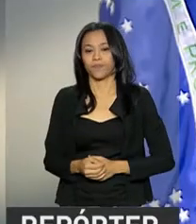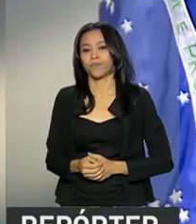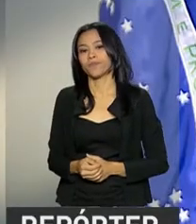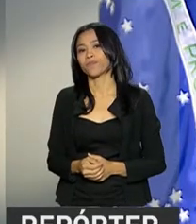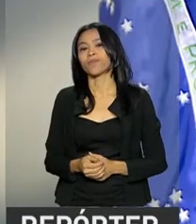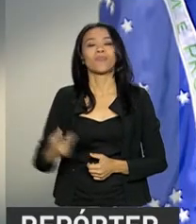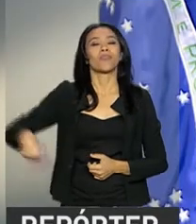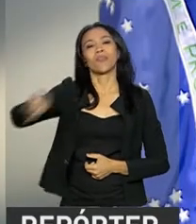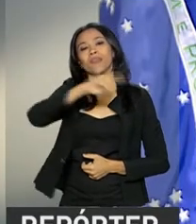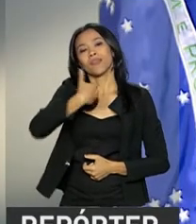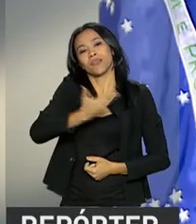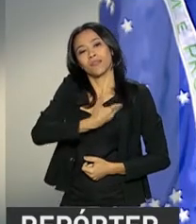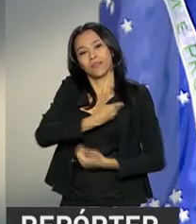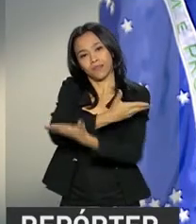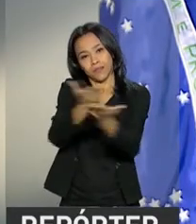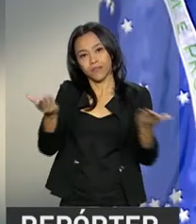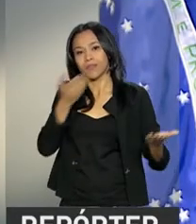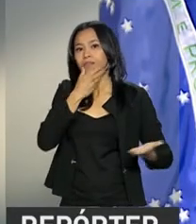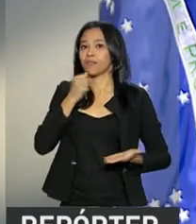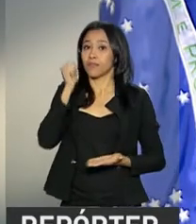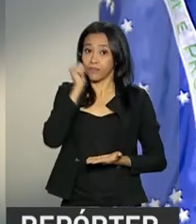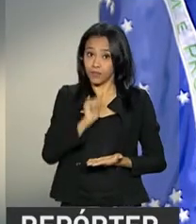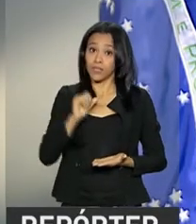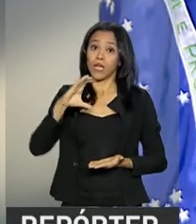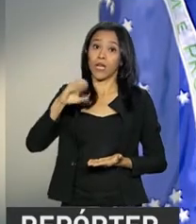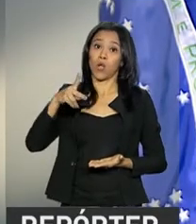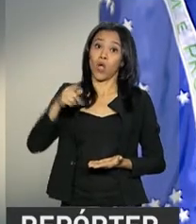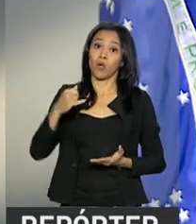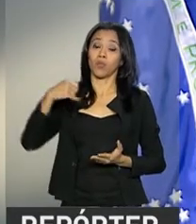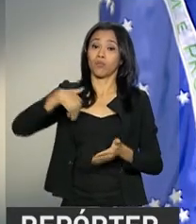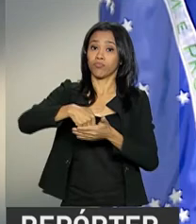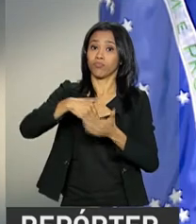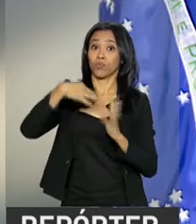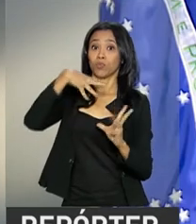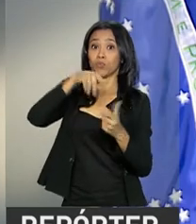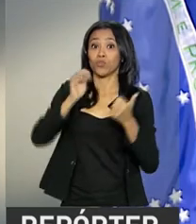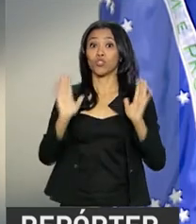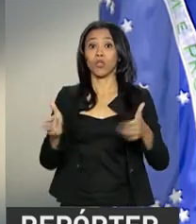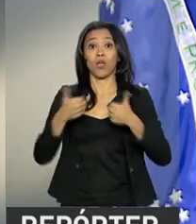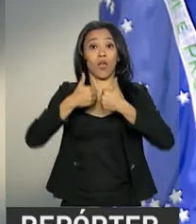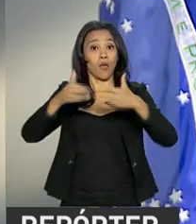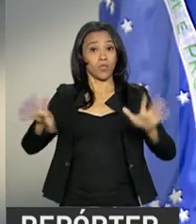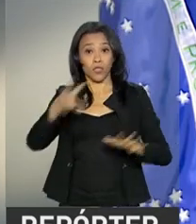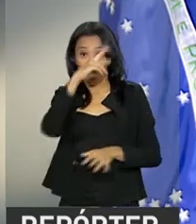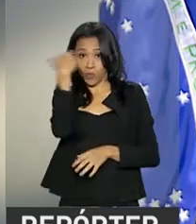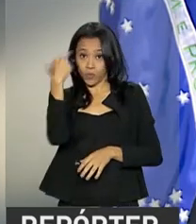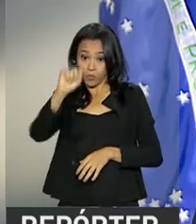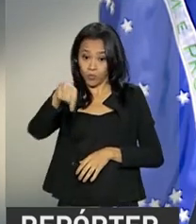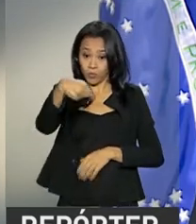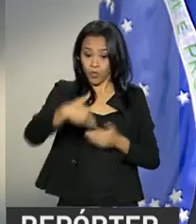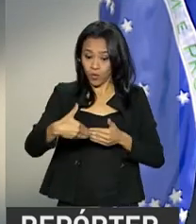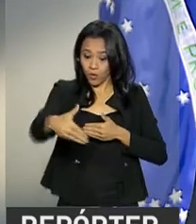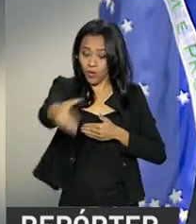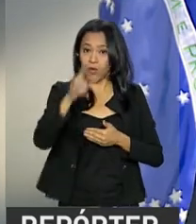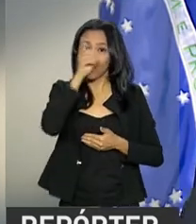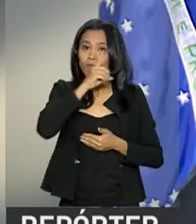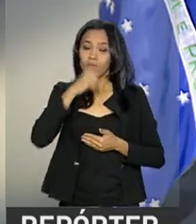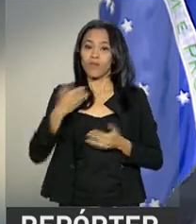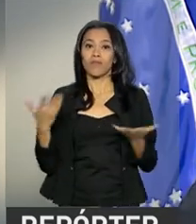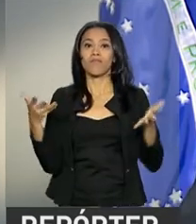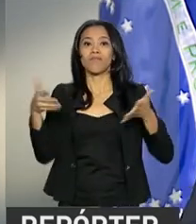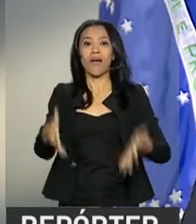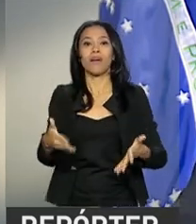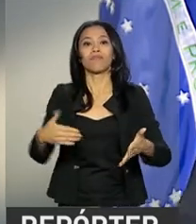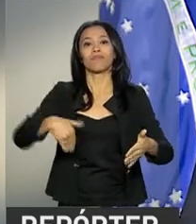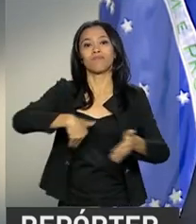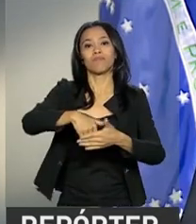Meus amigos, minhas amigas, a Copa do Mundo começou na Rússia. No próximo domingo, o Brasil entra em campo. Somos